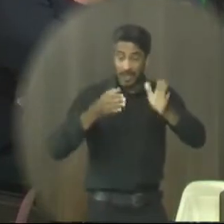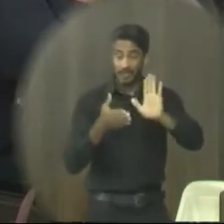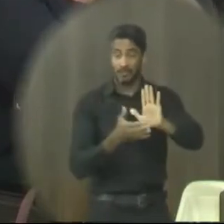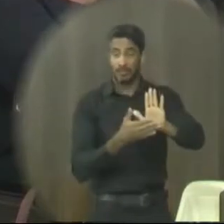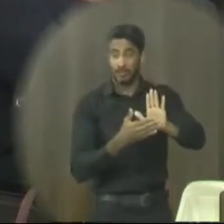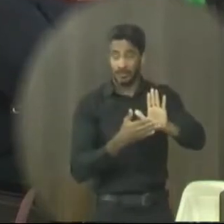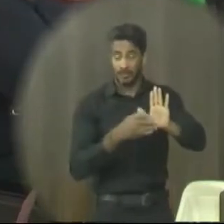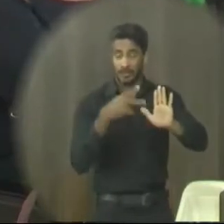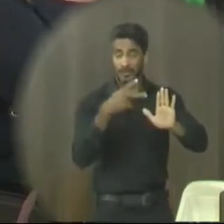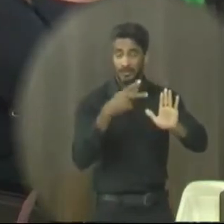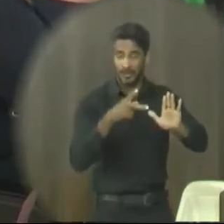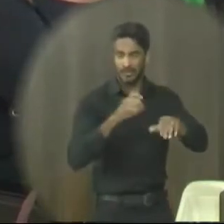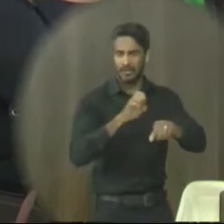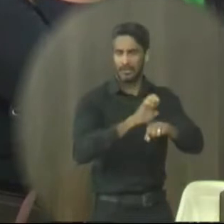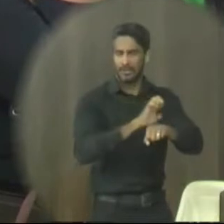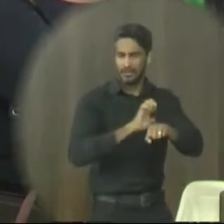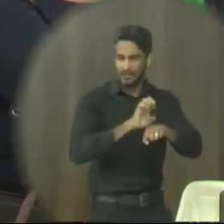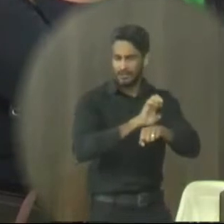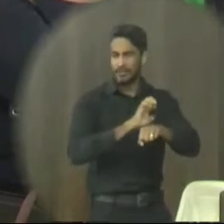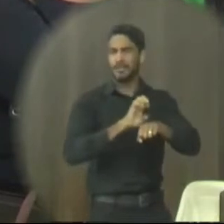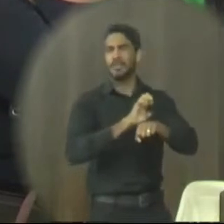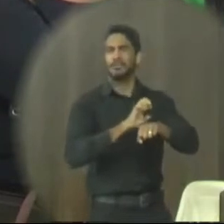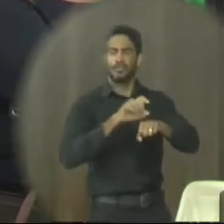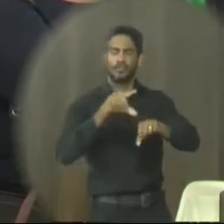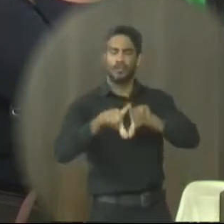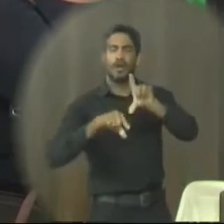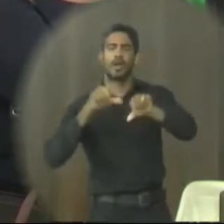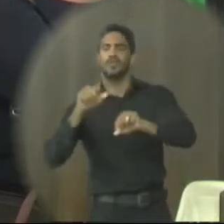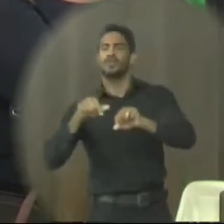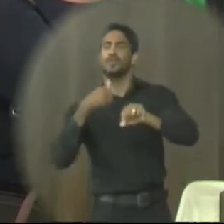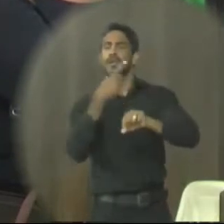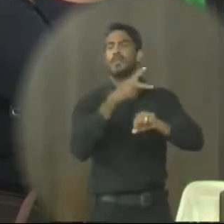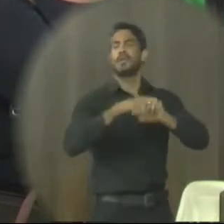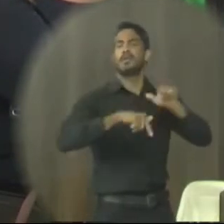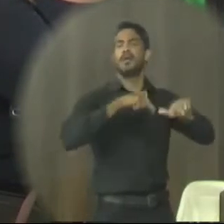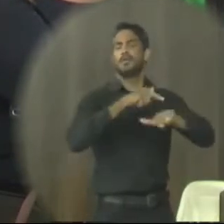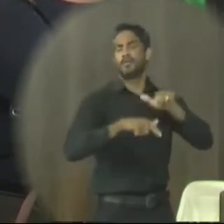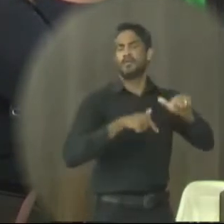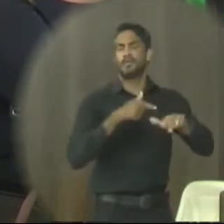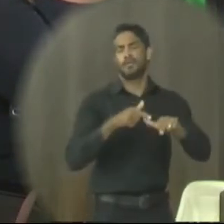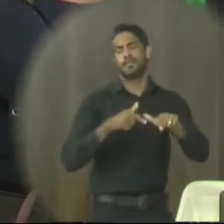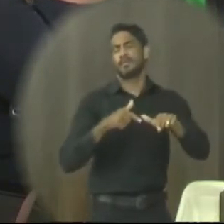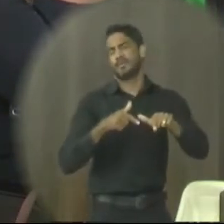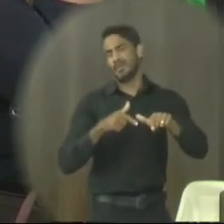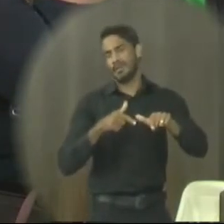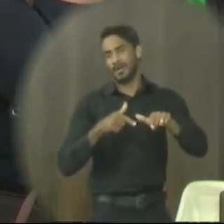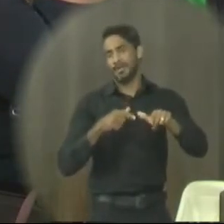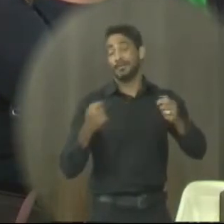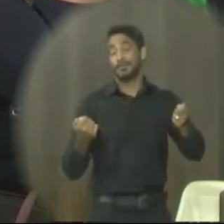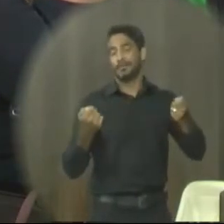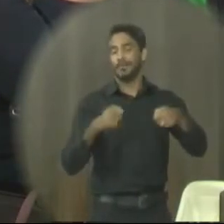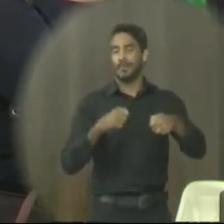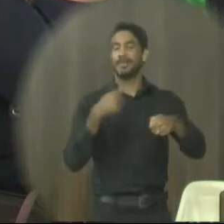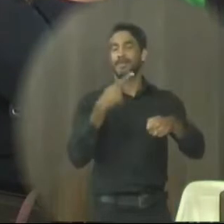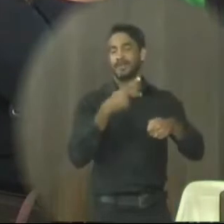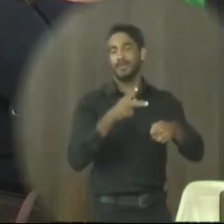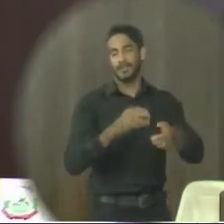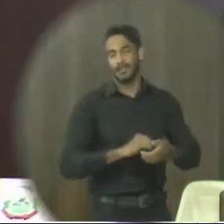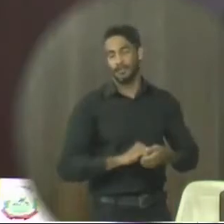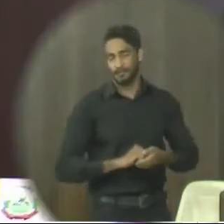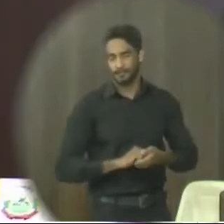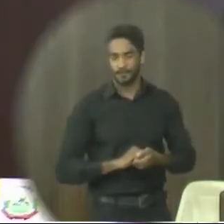atos impor ao executivo a tomada de medidas específicas de suas exclusivas competências e atribuições.